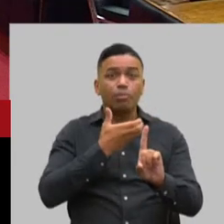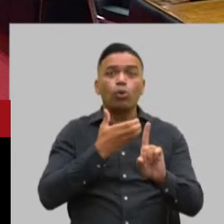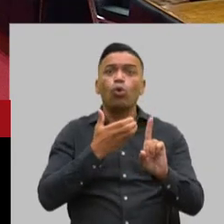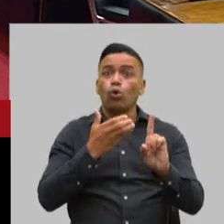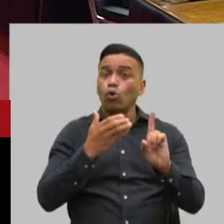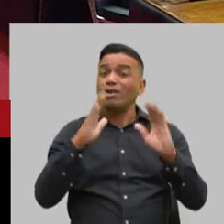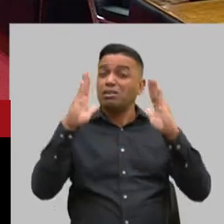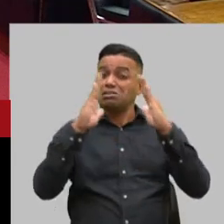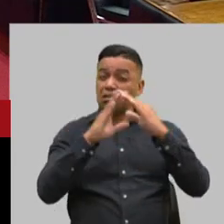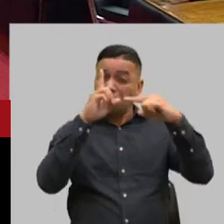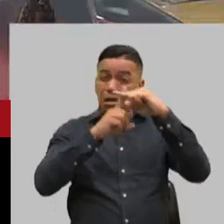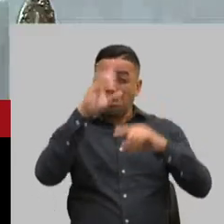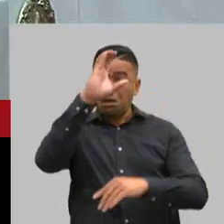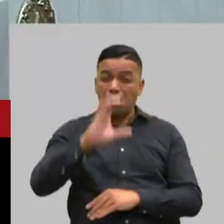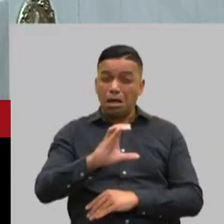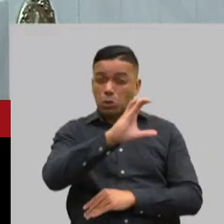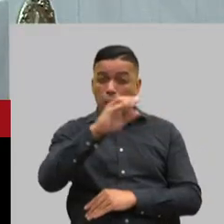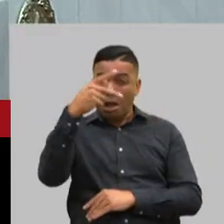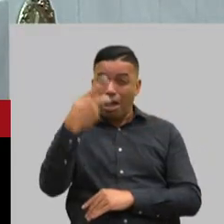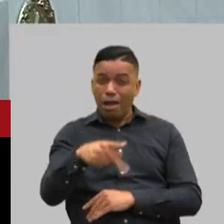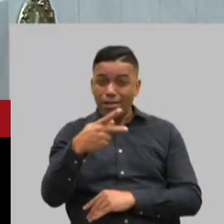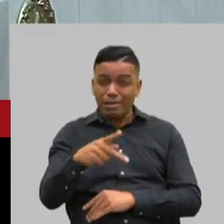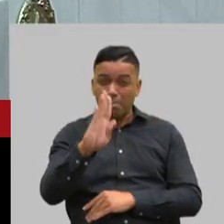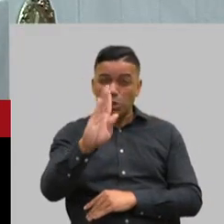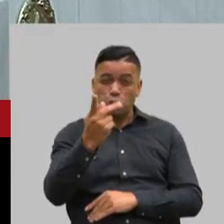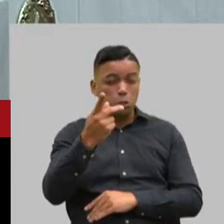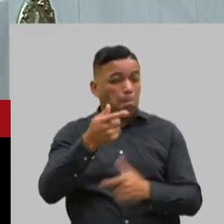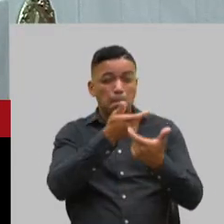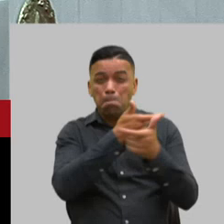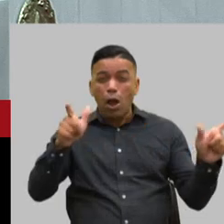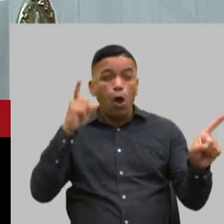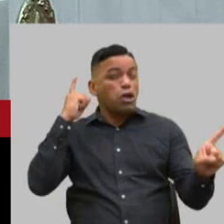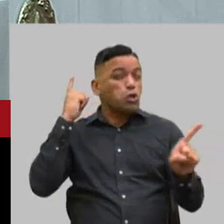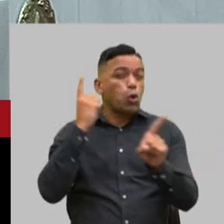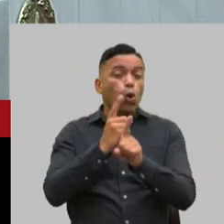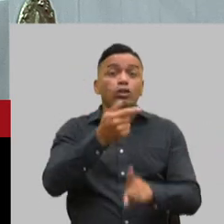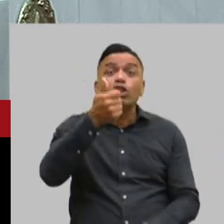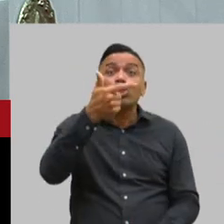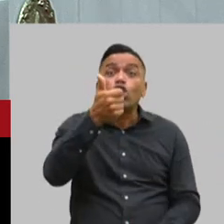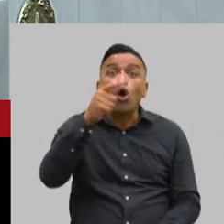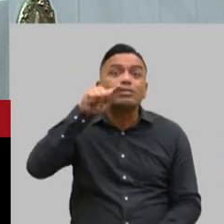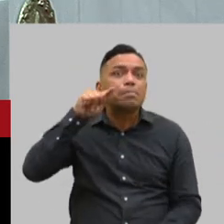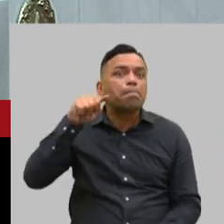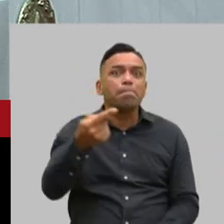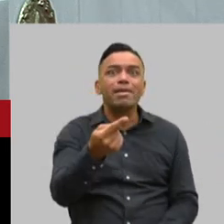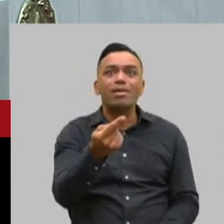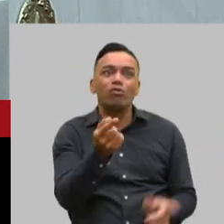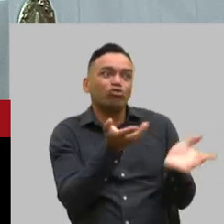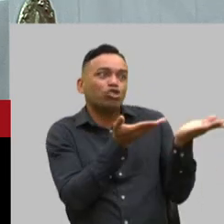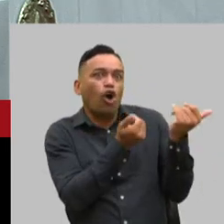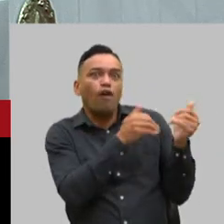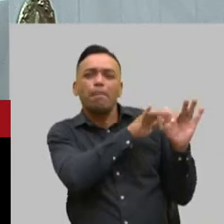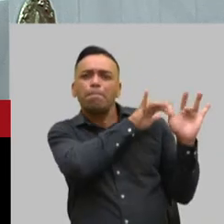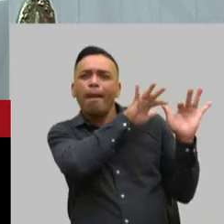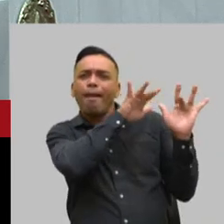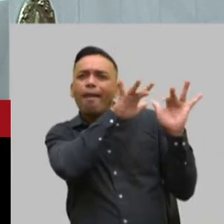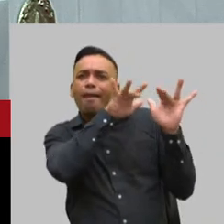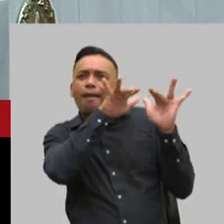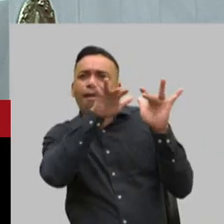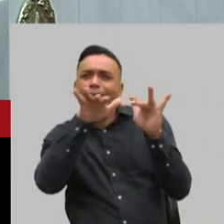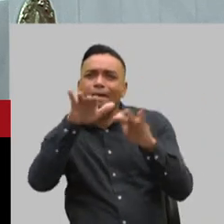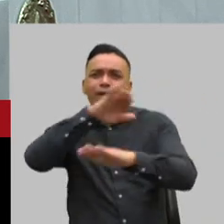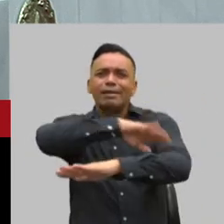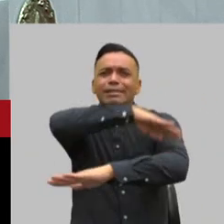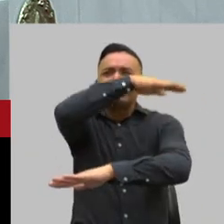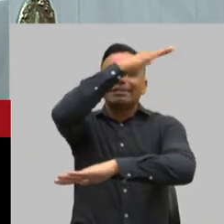da juventude de Minas Gerais, reunindo mais de 12 mil jovens na Serra da Piedade, uma marca histórica,